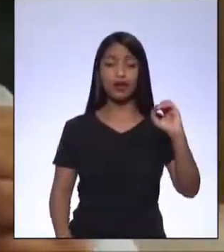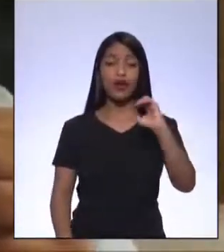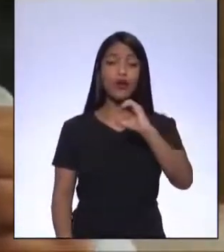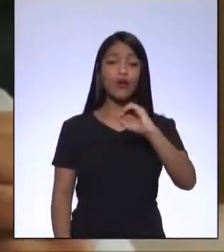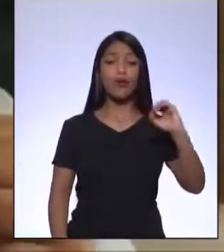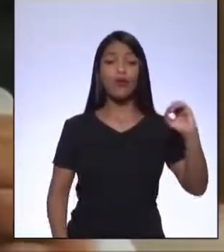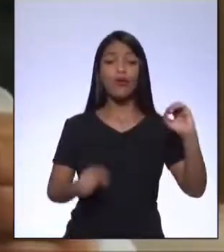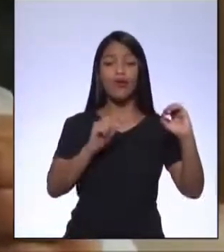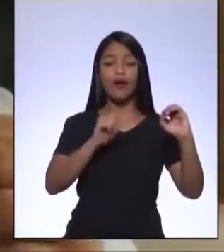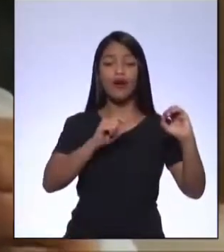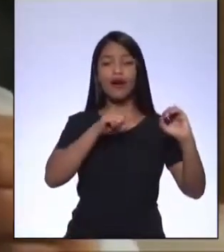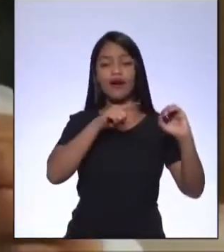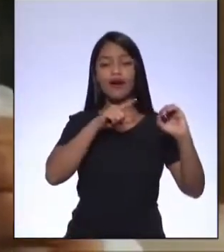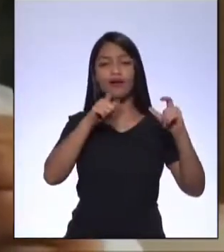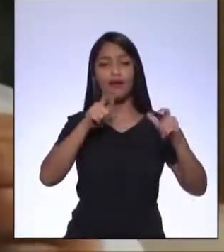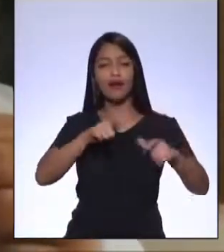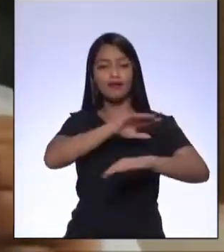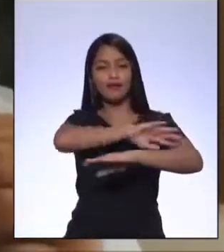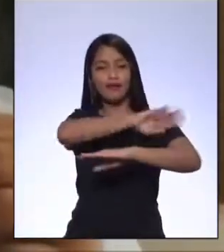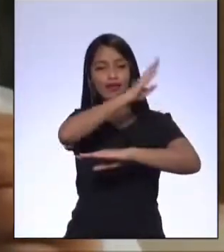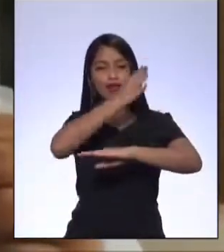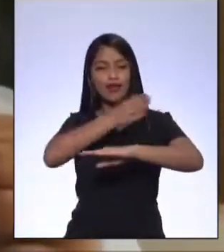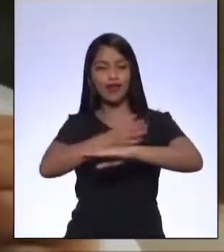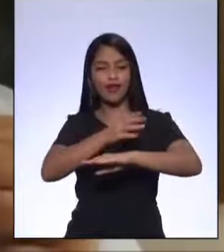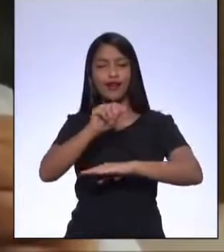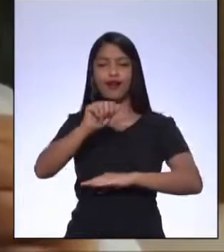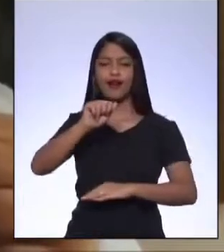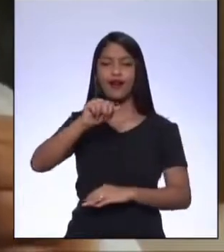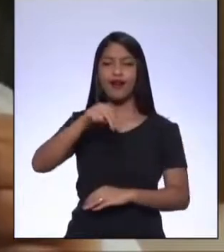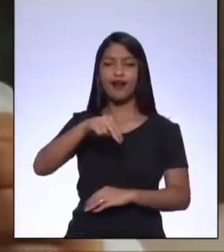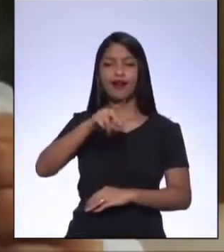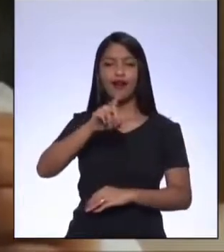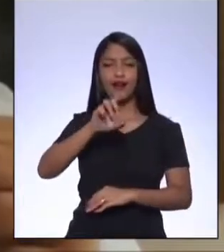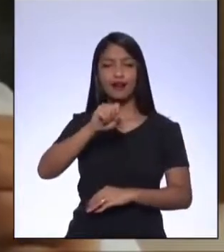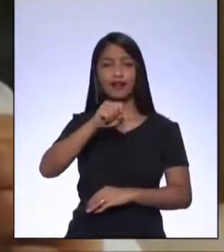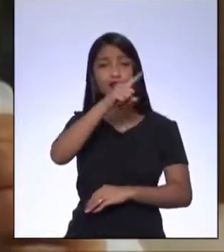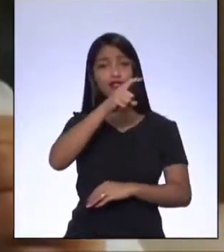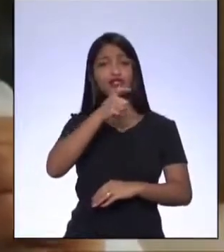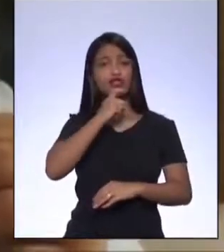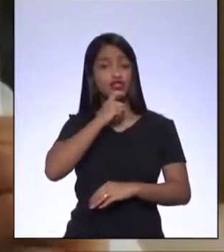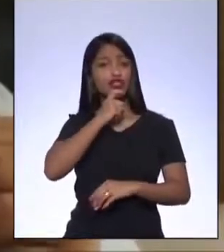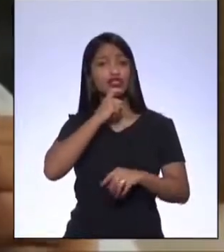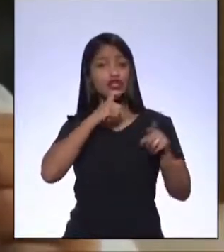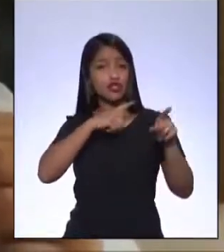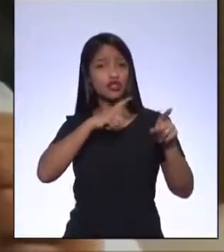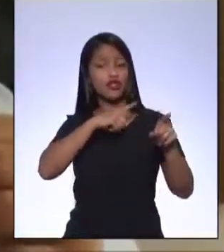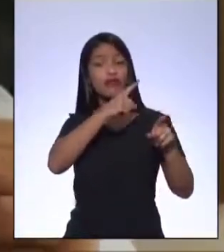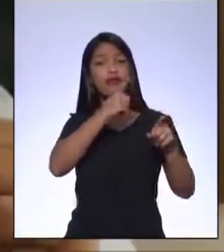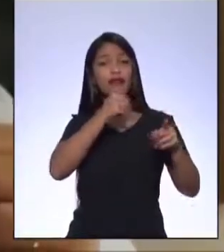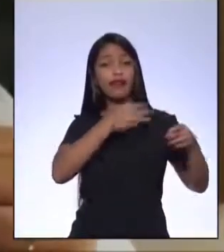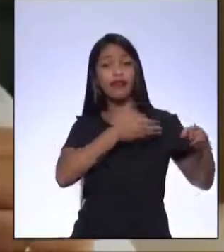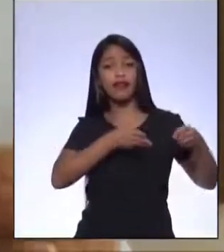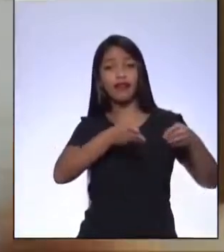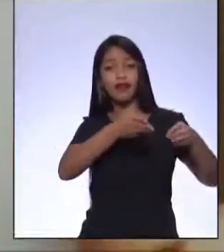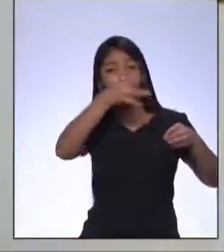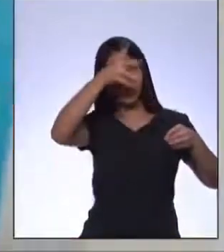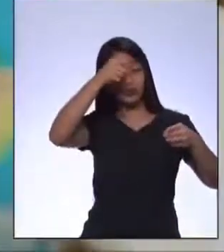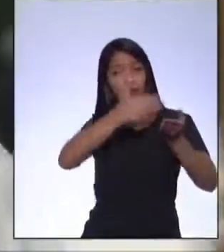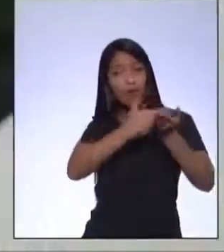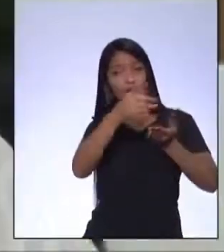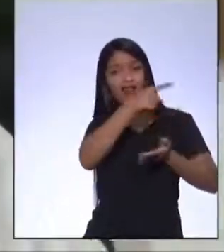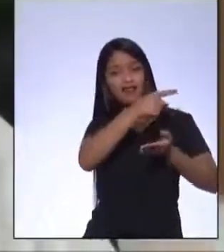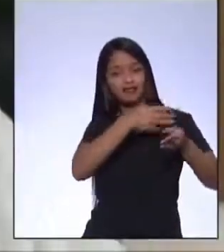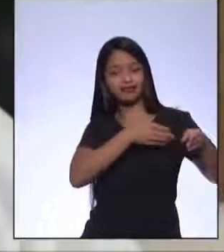ter a Cordilheira dos Andes, né, que tem gelo lá em cima. Inclusive diz que o Rio Amazonas começa lá na Cordilheira dos Andes, tal. Então,